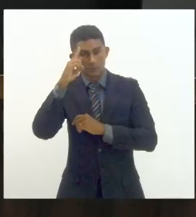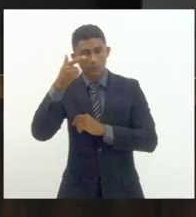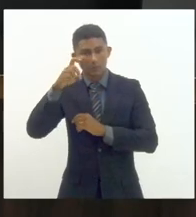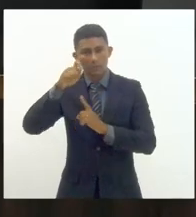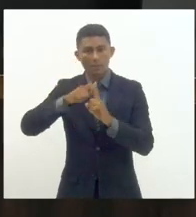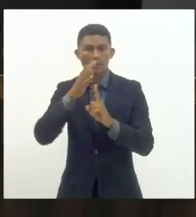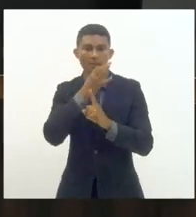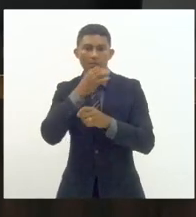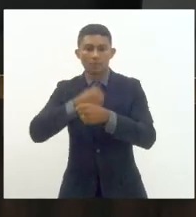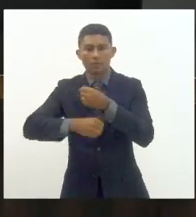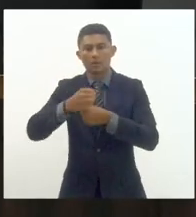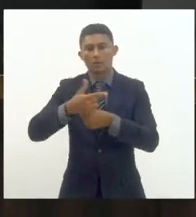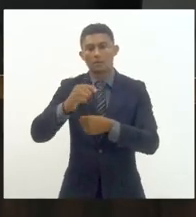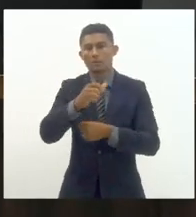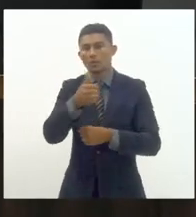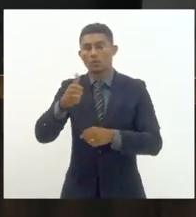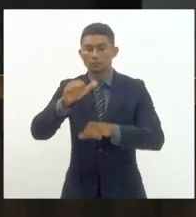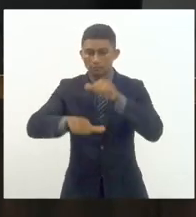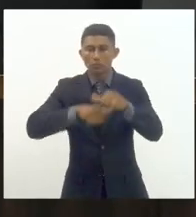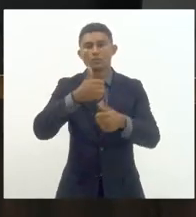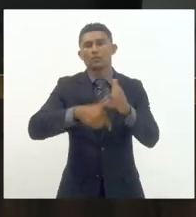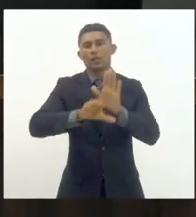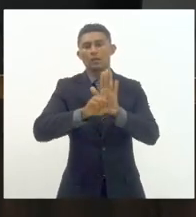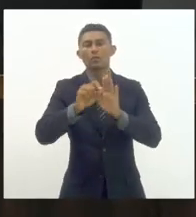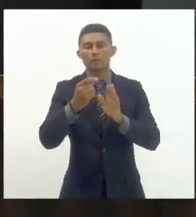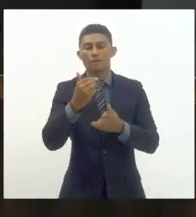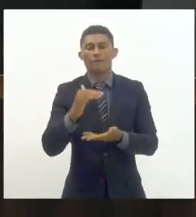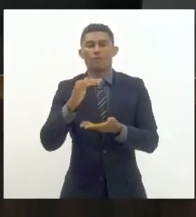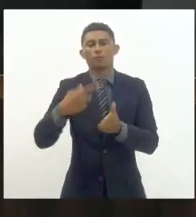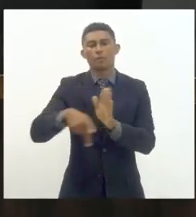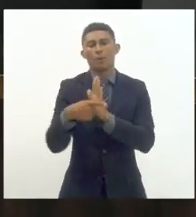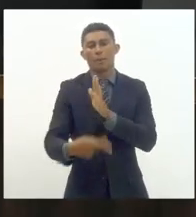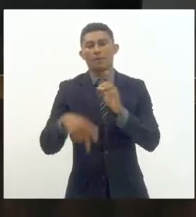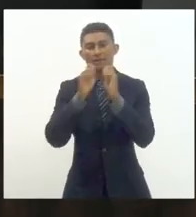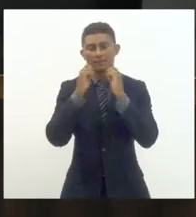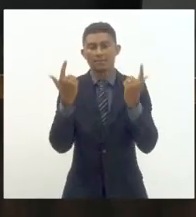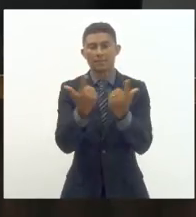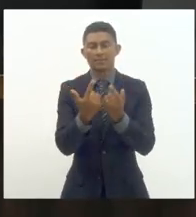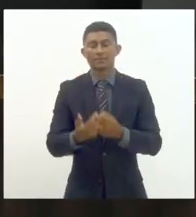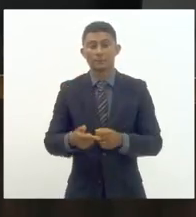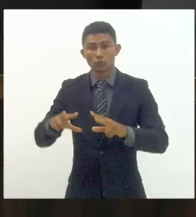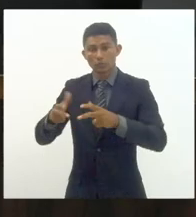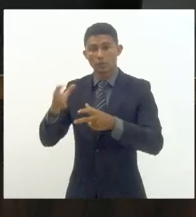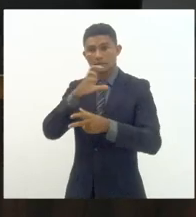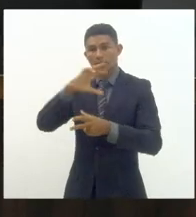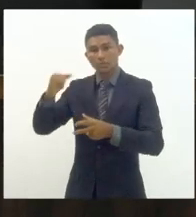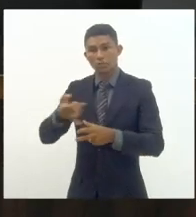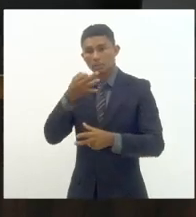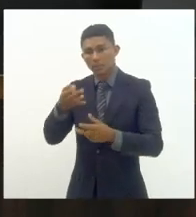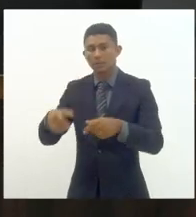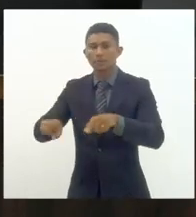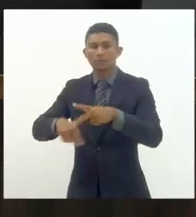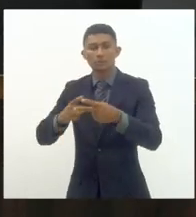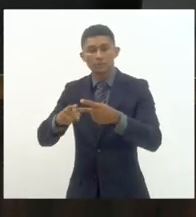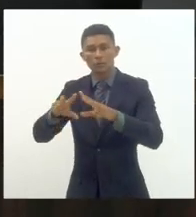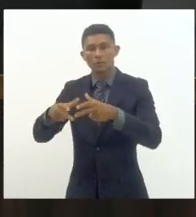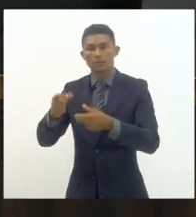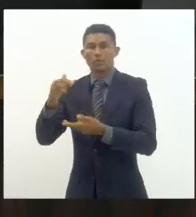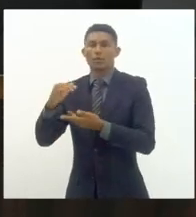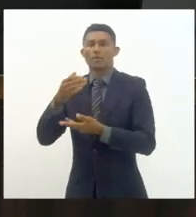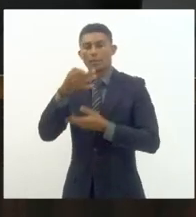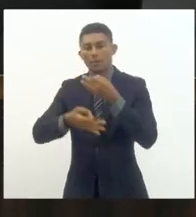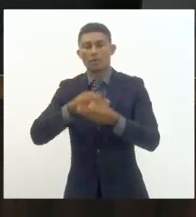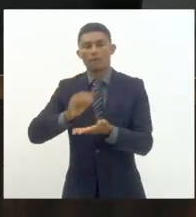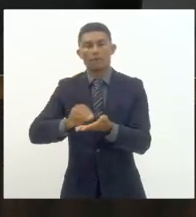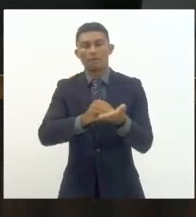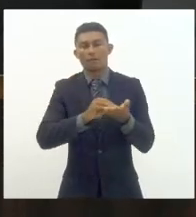de 2011, institui o Fundo Especial da Assembleia Legislativa, pendendo de pareceres das comissões de Constituição, Justiça e de Orçamento da mesa. Deixa eu